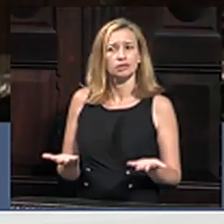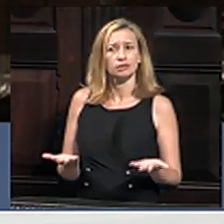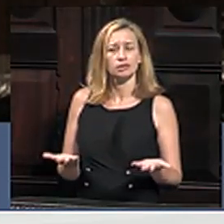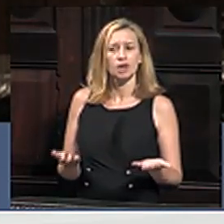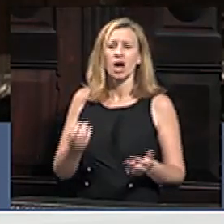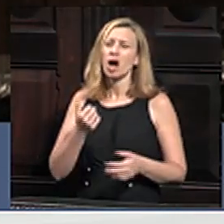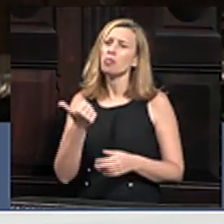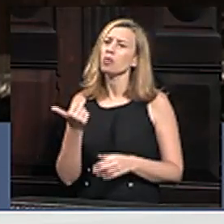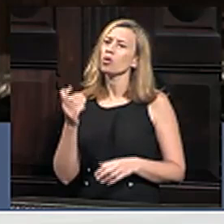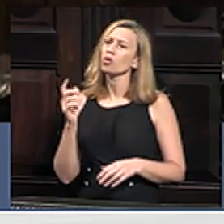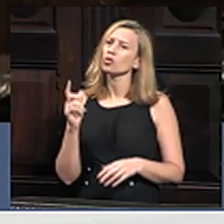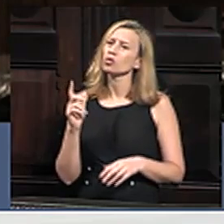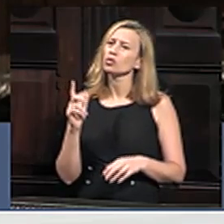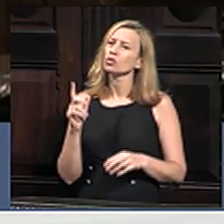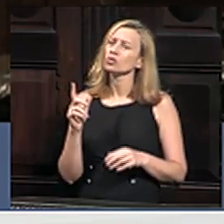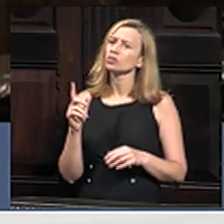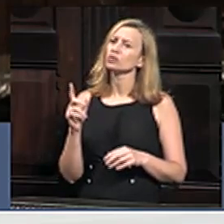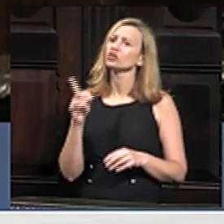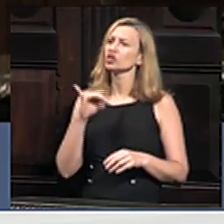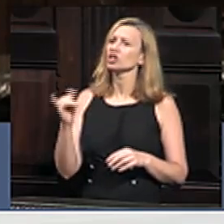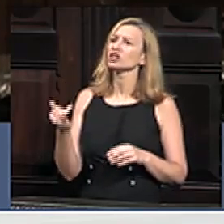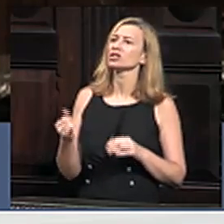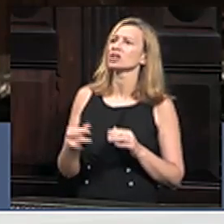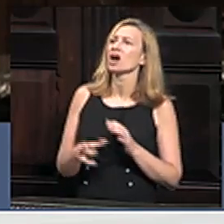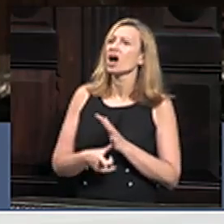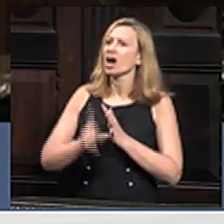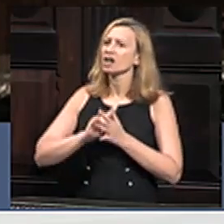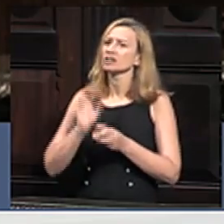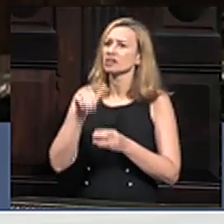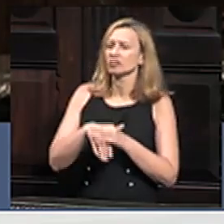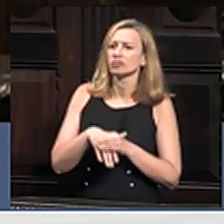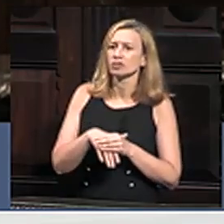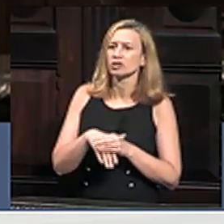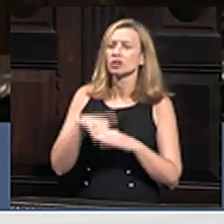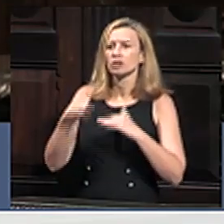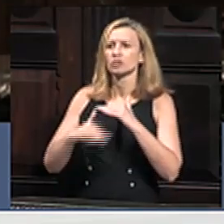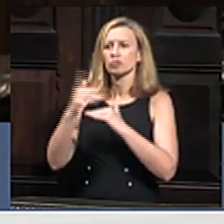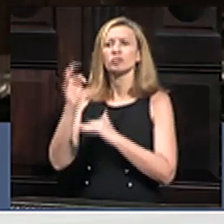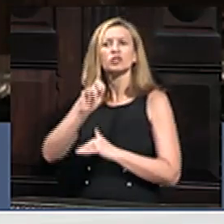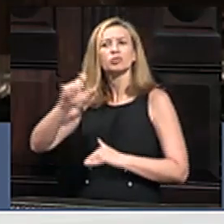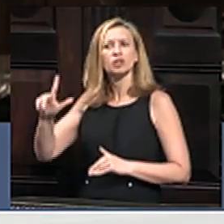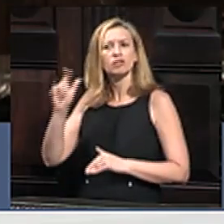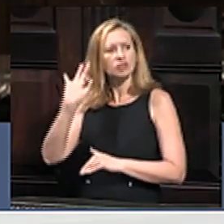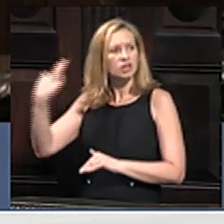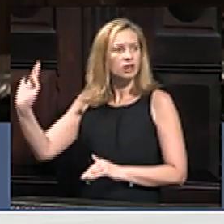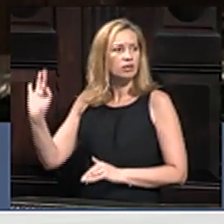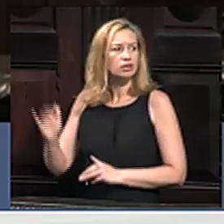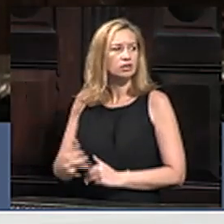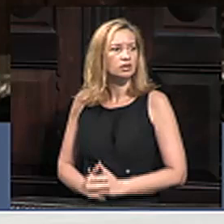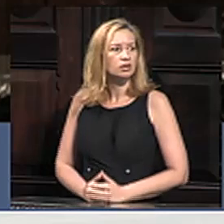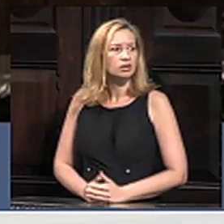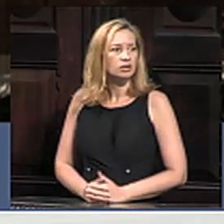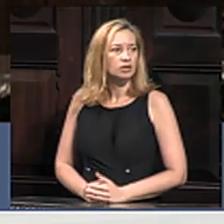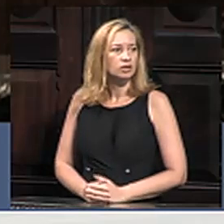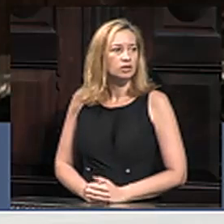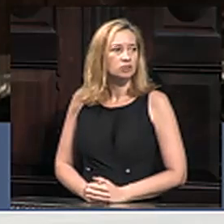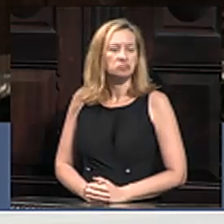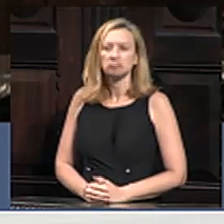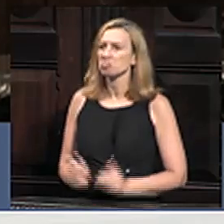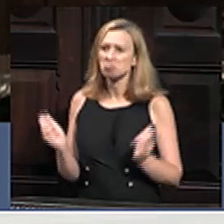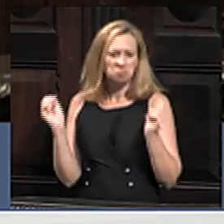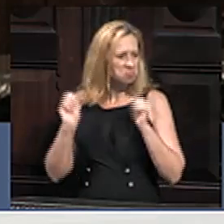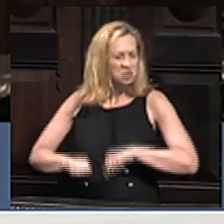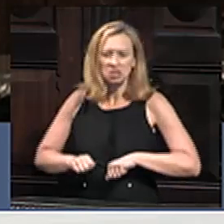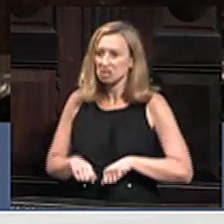há pouco tempo atrás, antes da eleição, o Supremo Tribunal Federal, sem ter